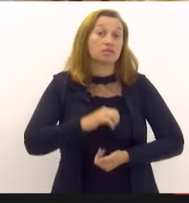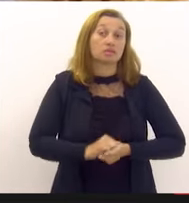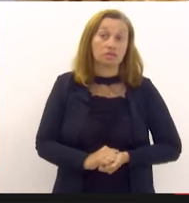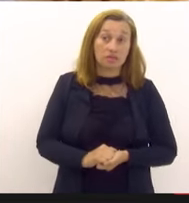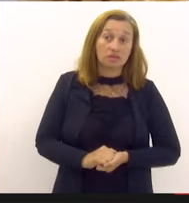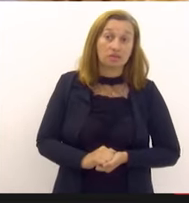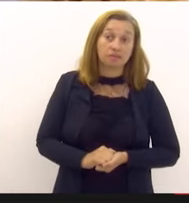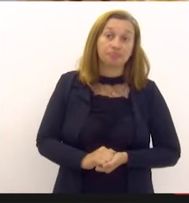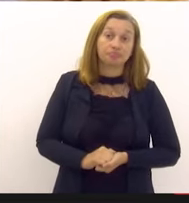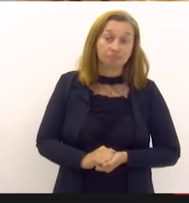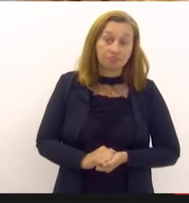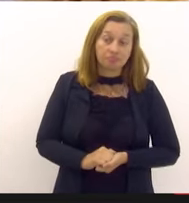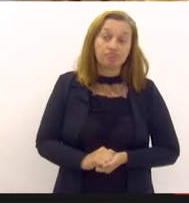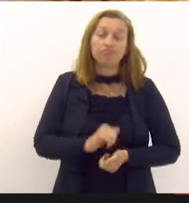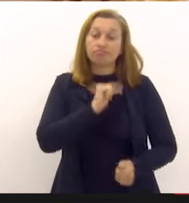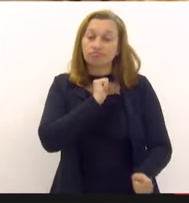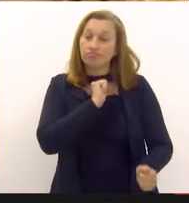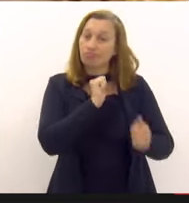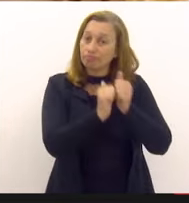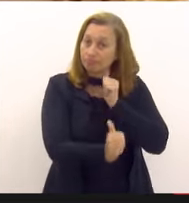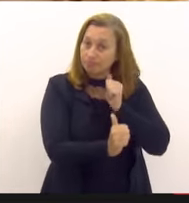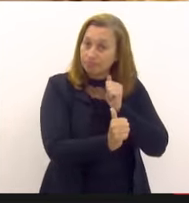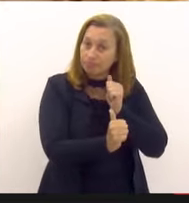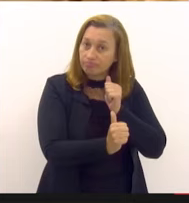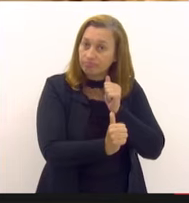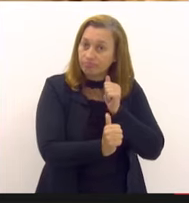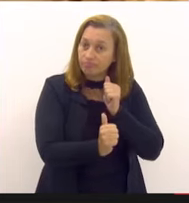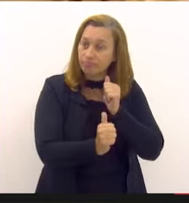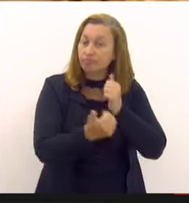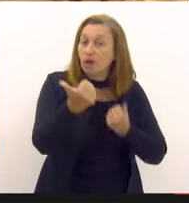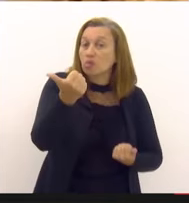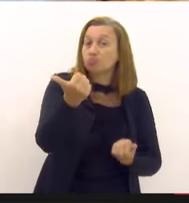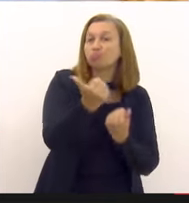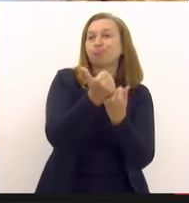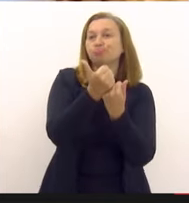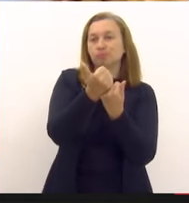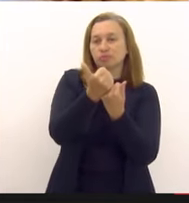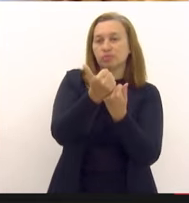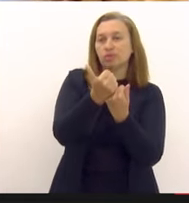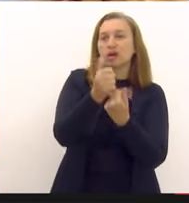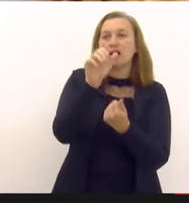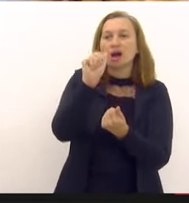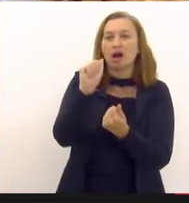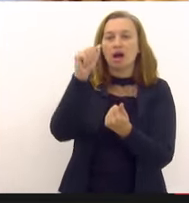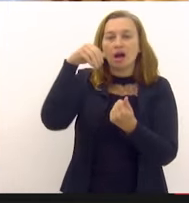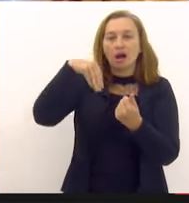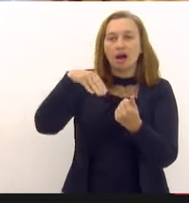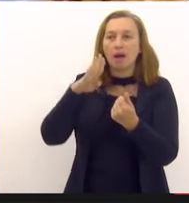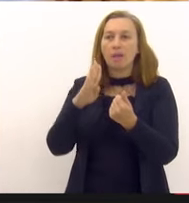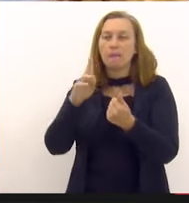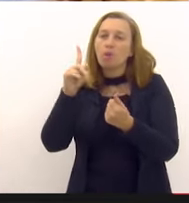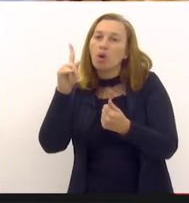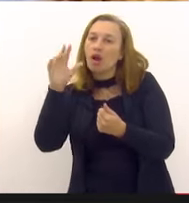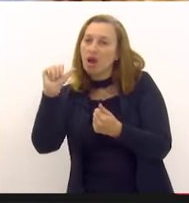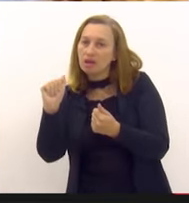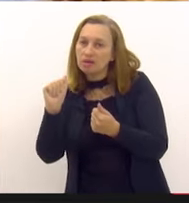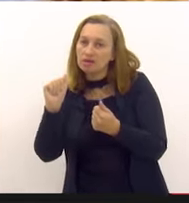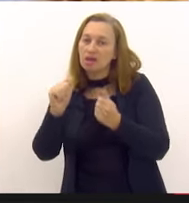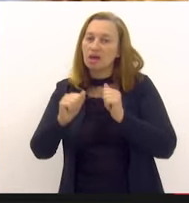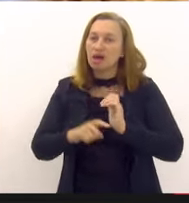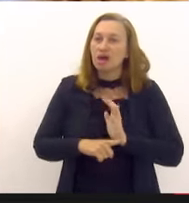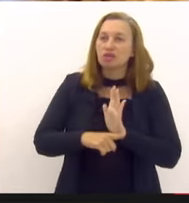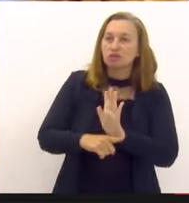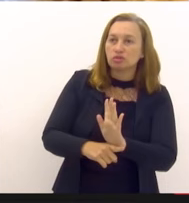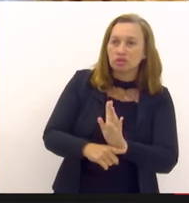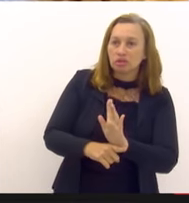quando da prática do esporte... esse suporte da ambulância atendendo os participantes,